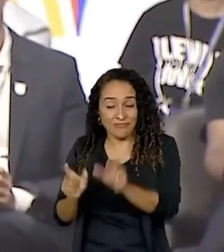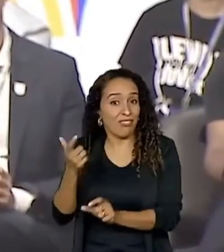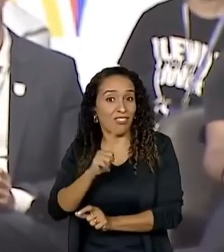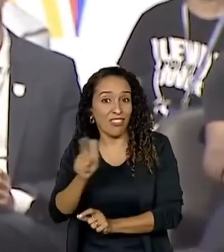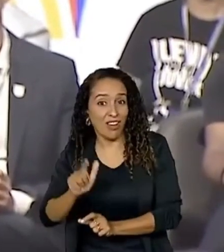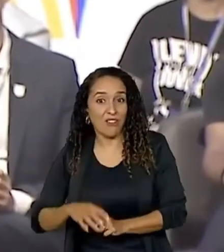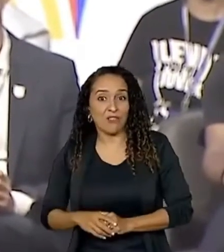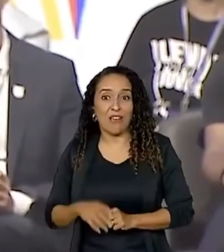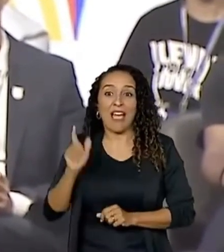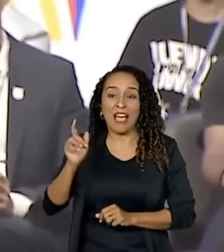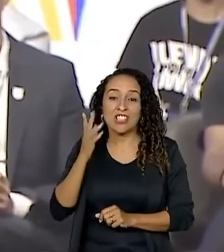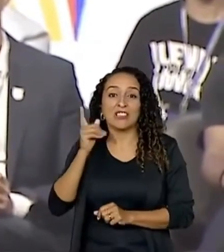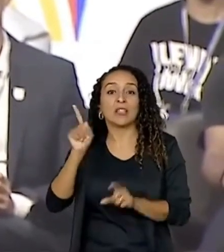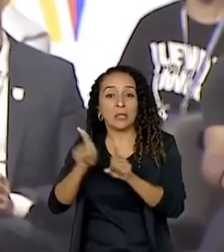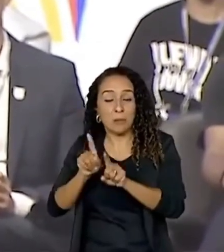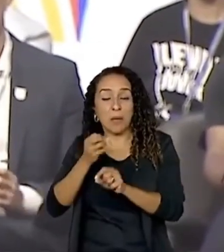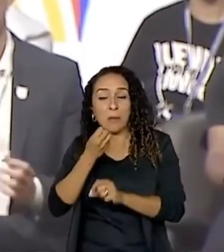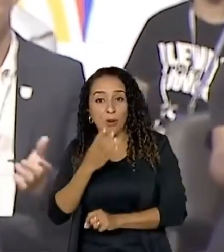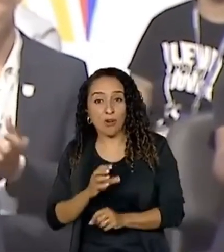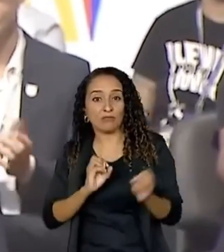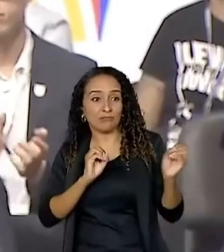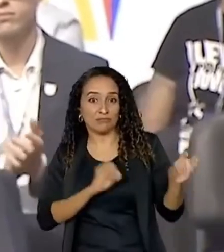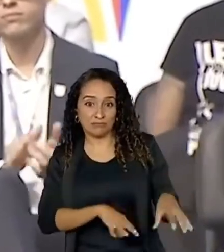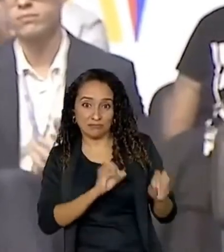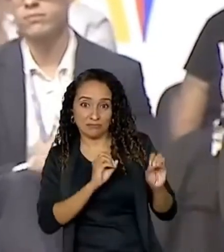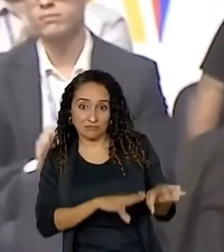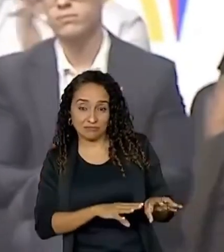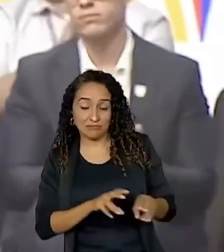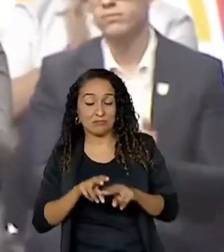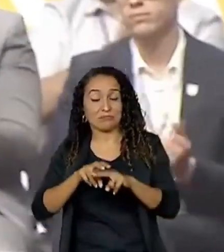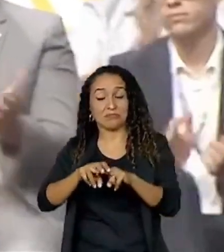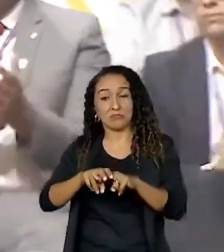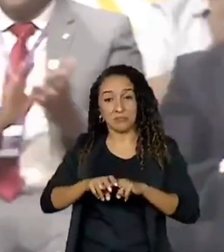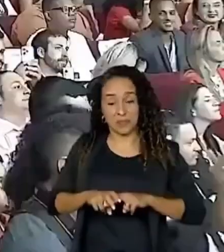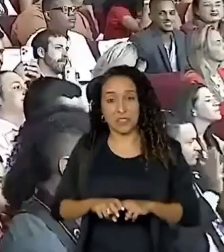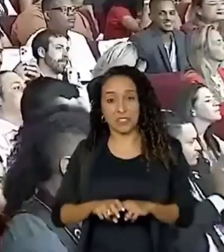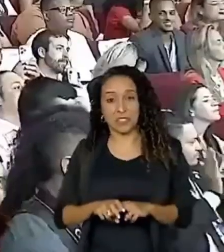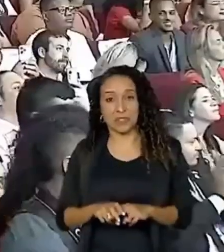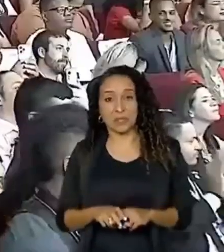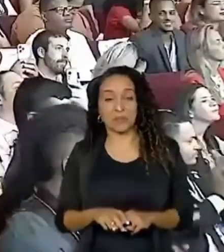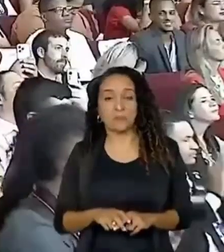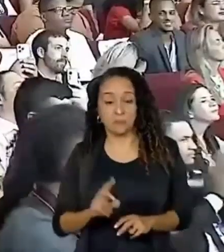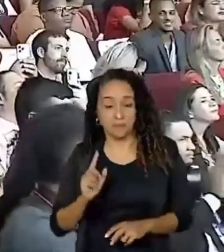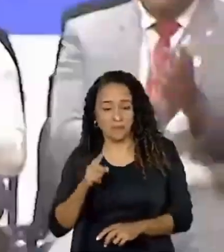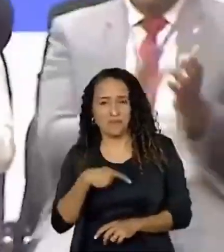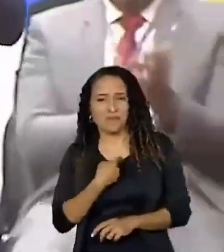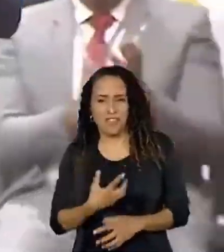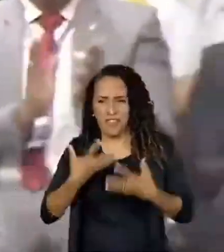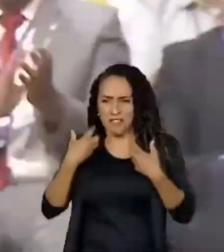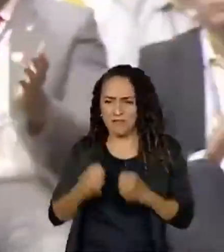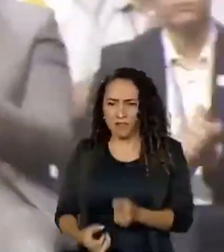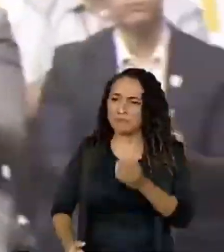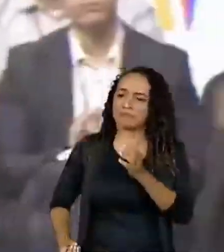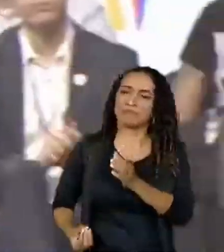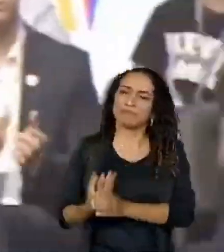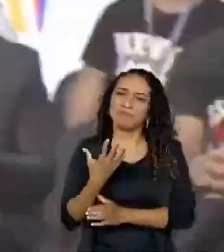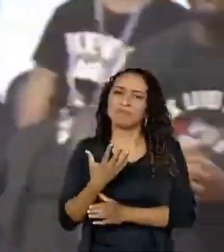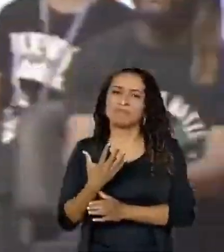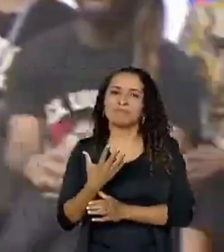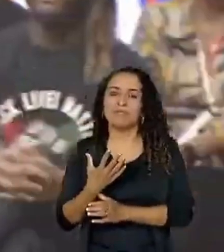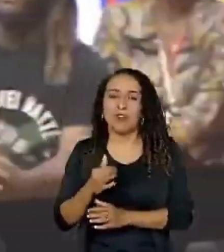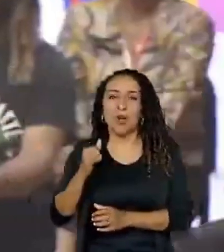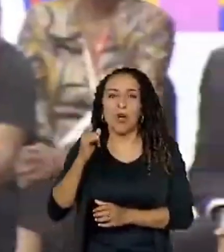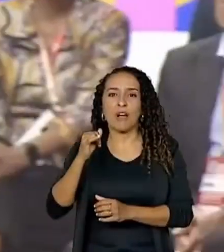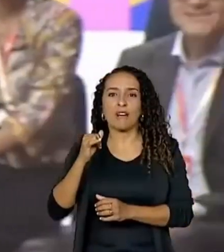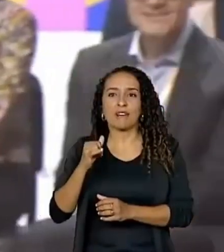Ceará é bom de educação e é por isso... que nós vamos criar uma bolsa